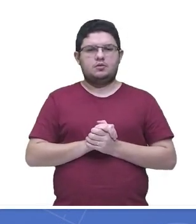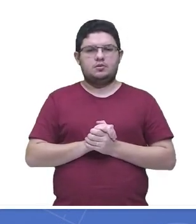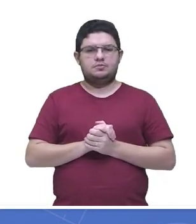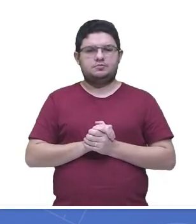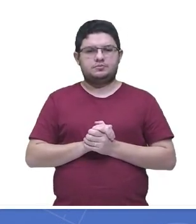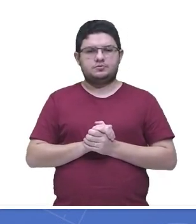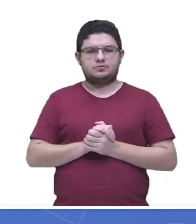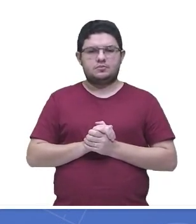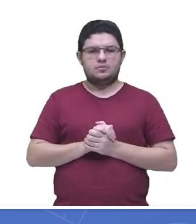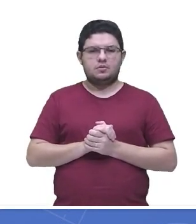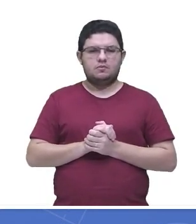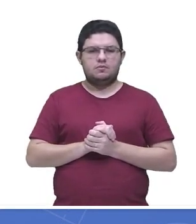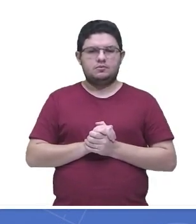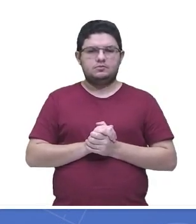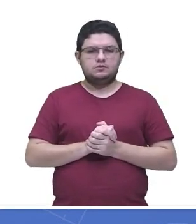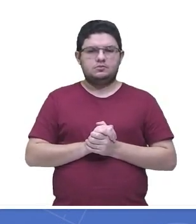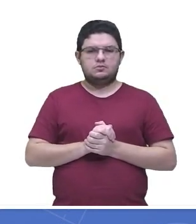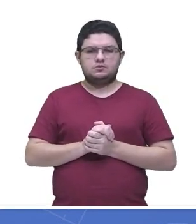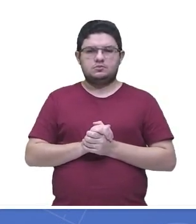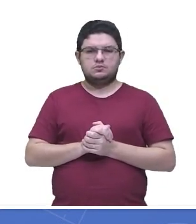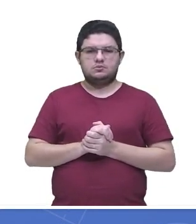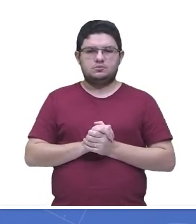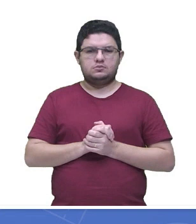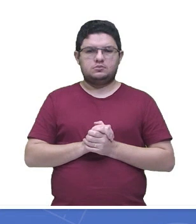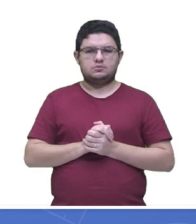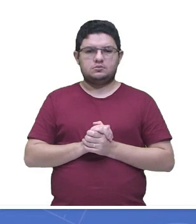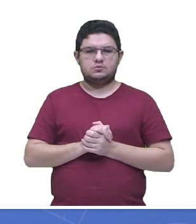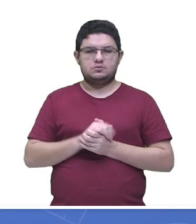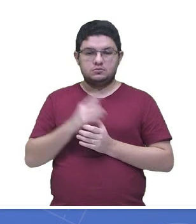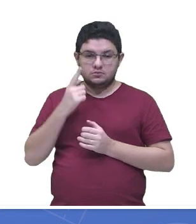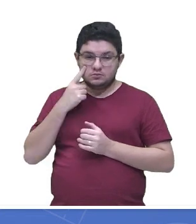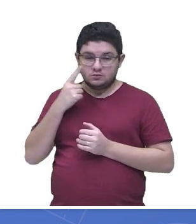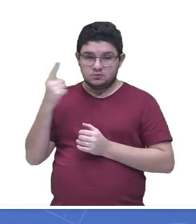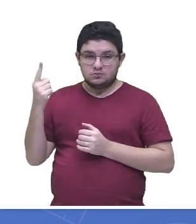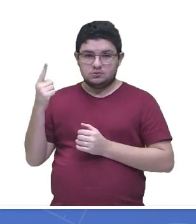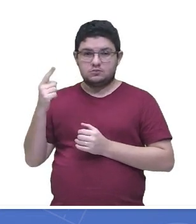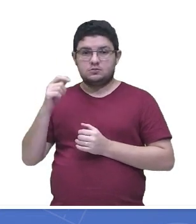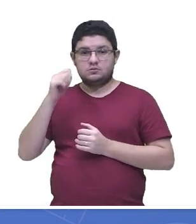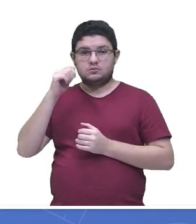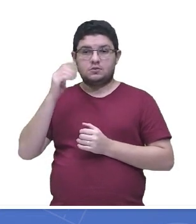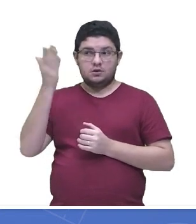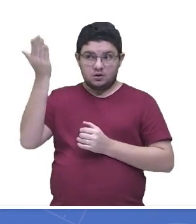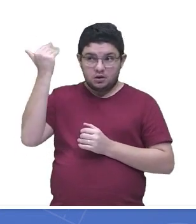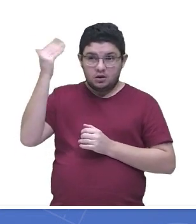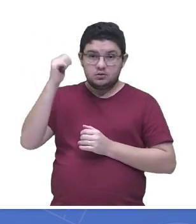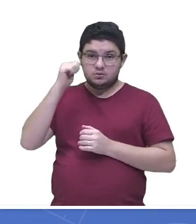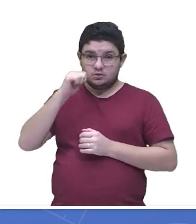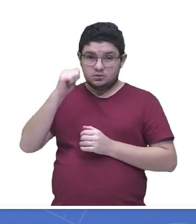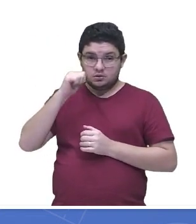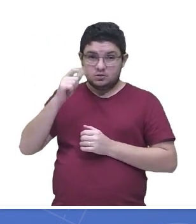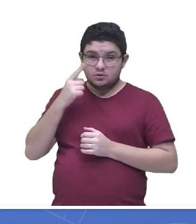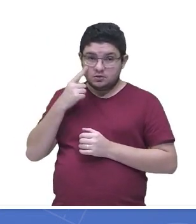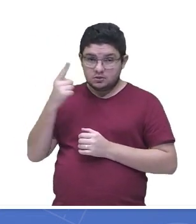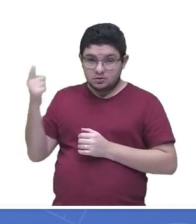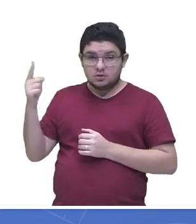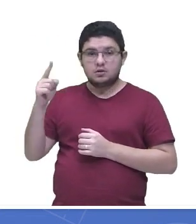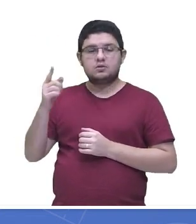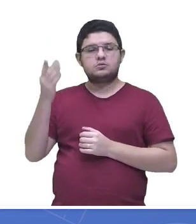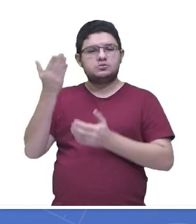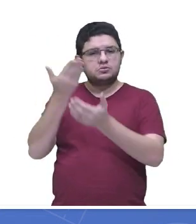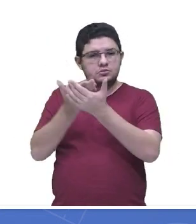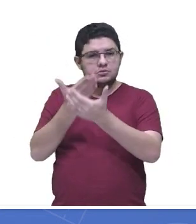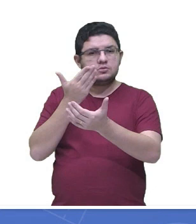was studying. She was studying. Ela estava estudando. Ela